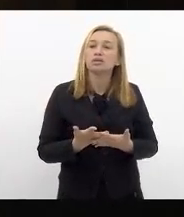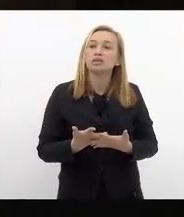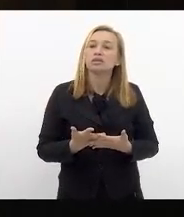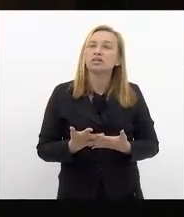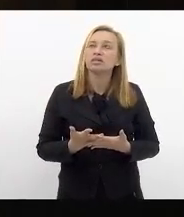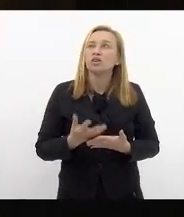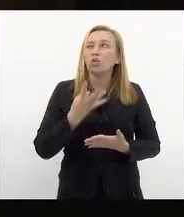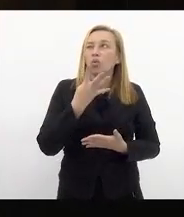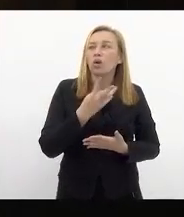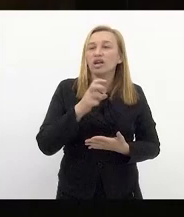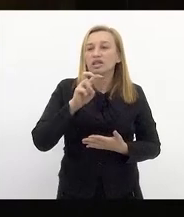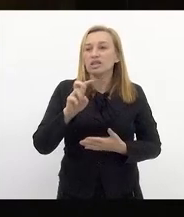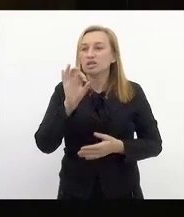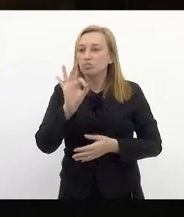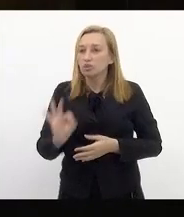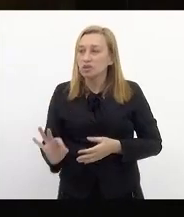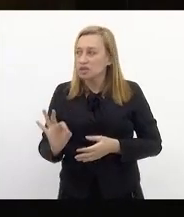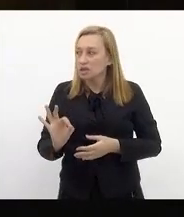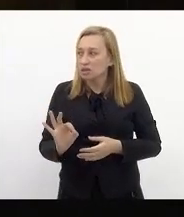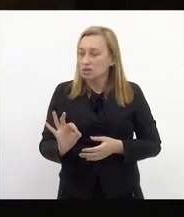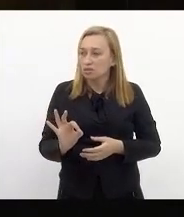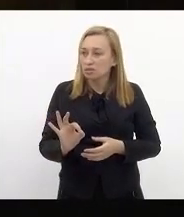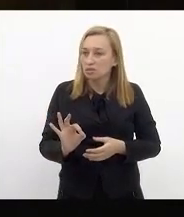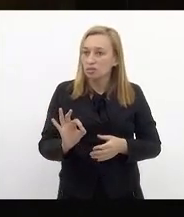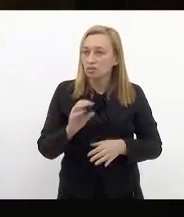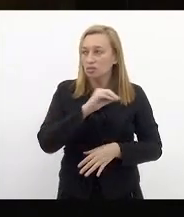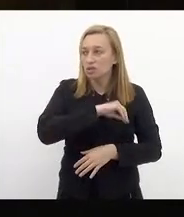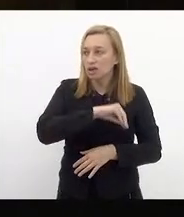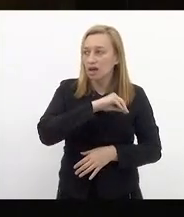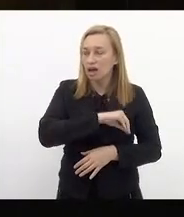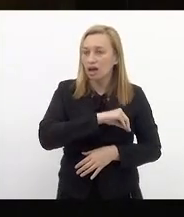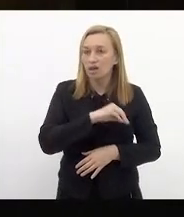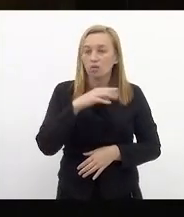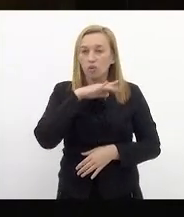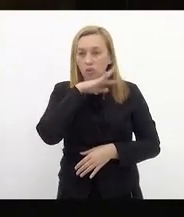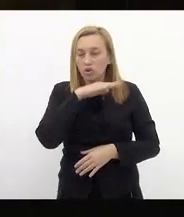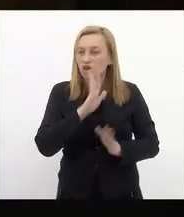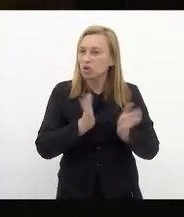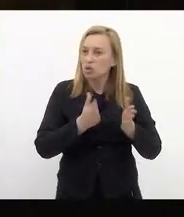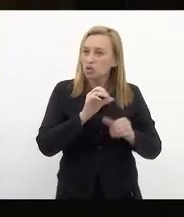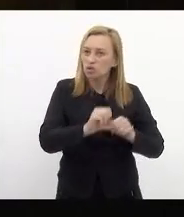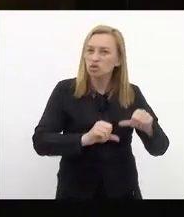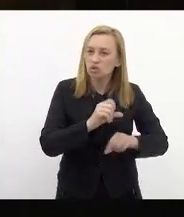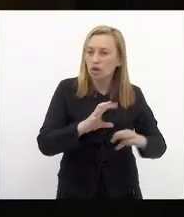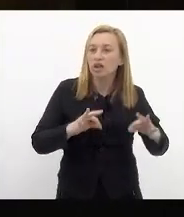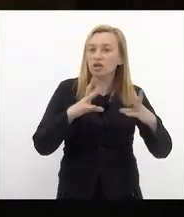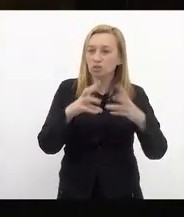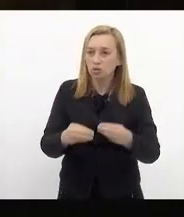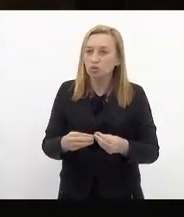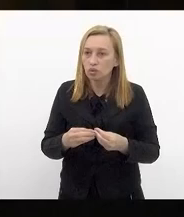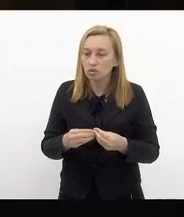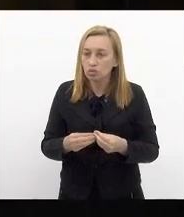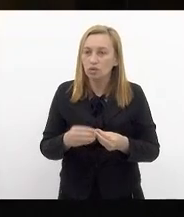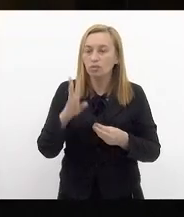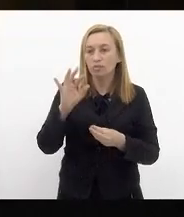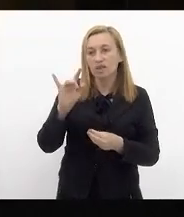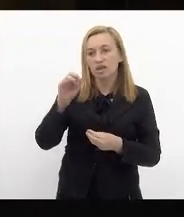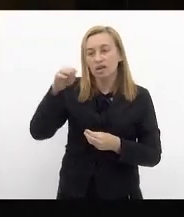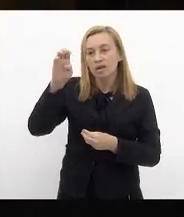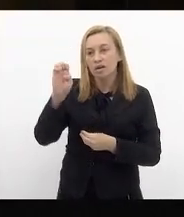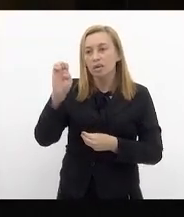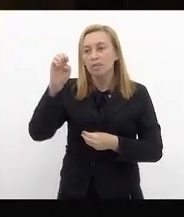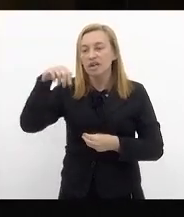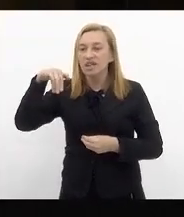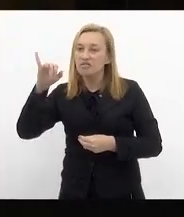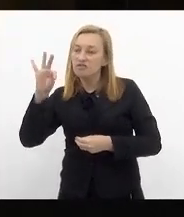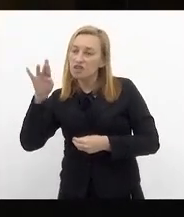de 45% de defasagem salarial. E, hoje, trocar todos esses benefícios trabalhistas